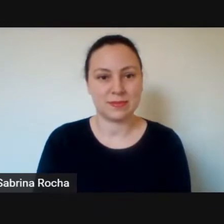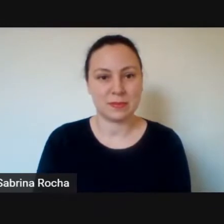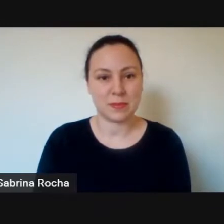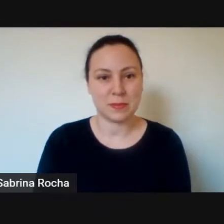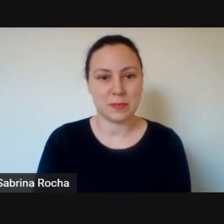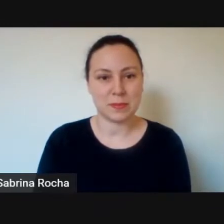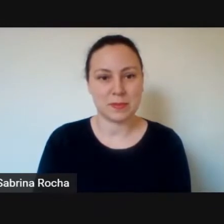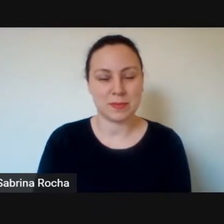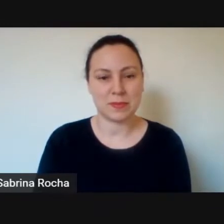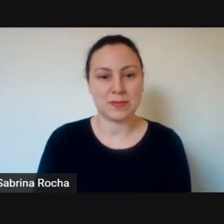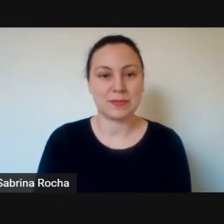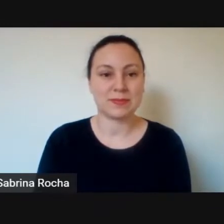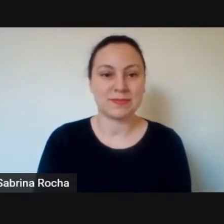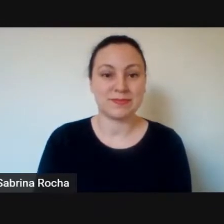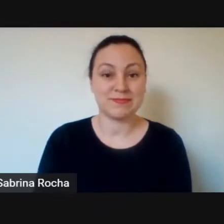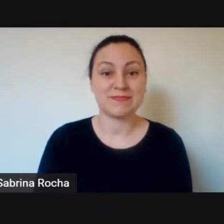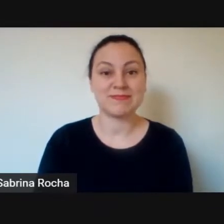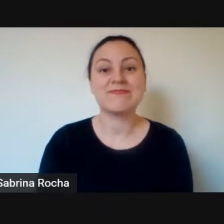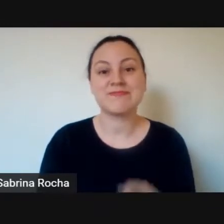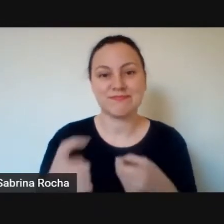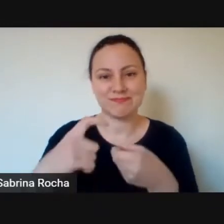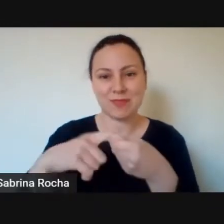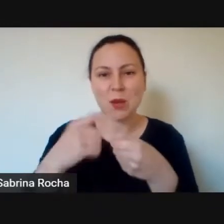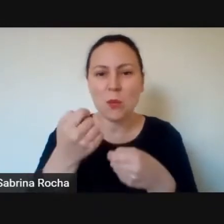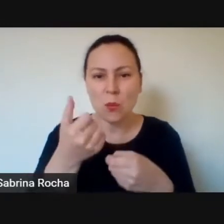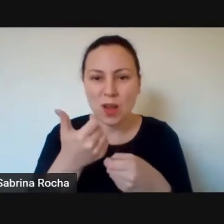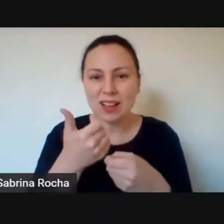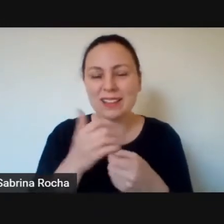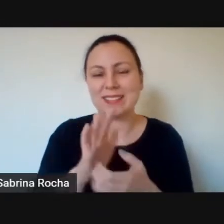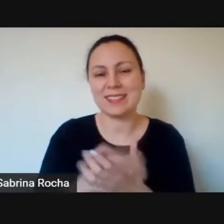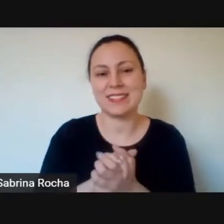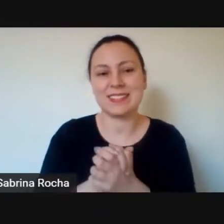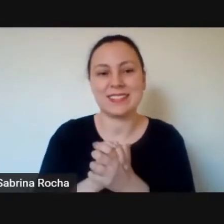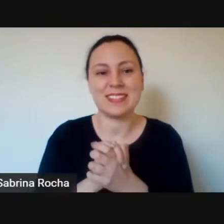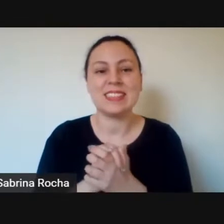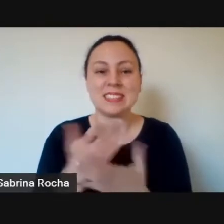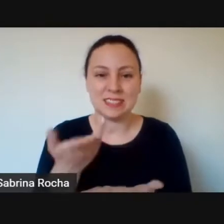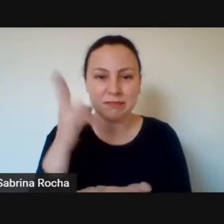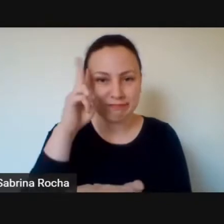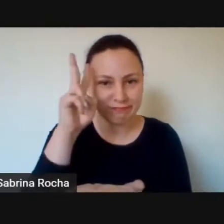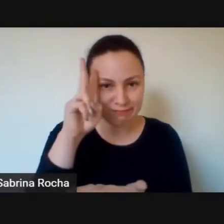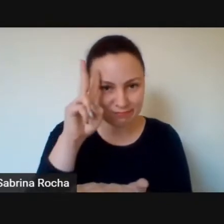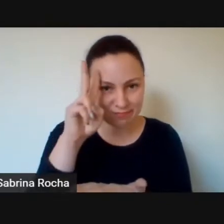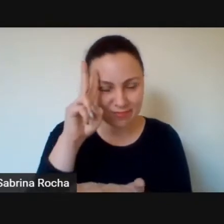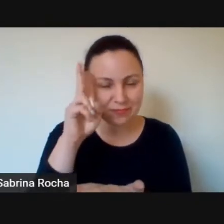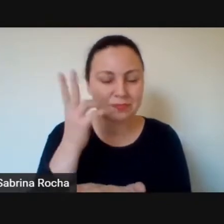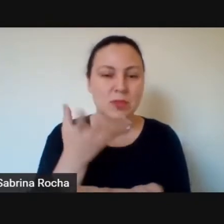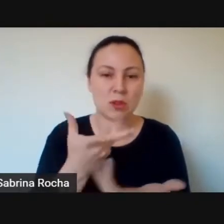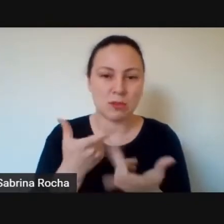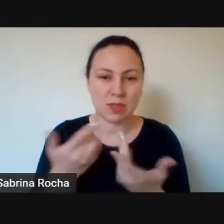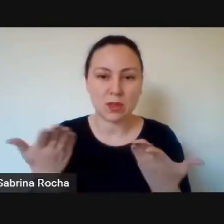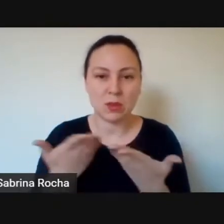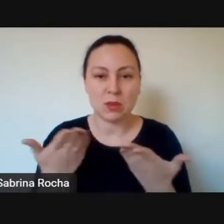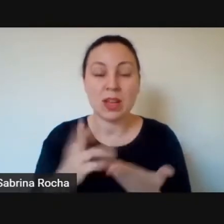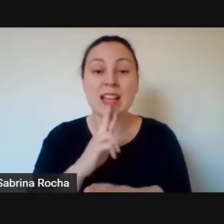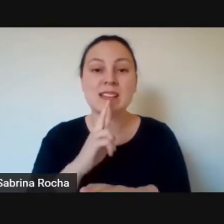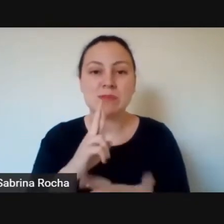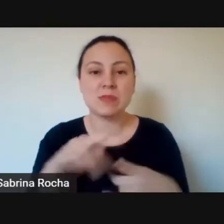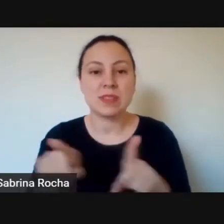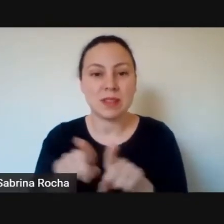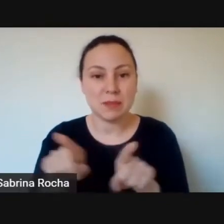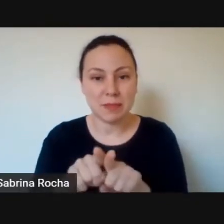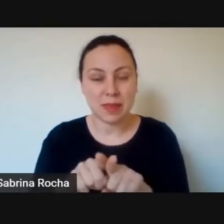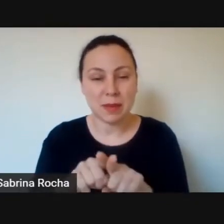Dunker estará de volta conosco a qualquer momento. Enquanto isso, eu vou lembrar que, né, os convidados de hoje responde também as